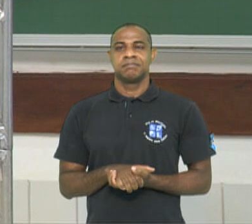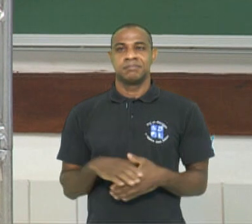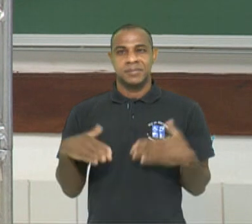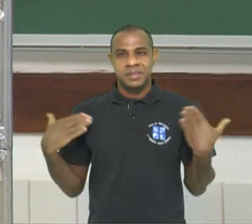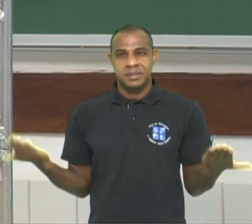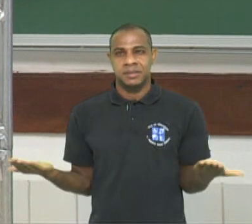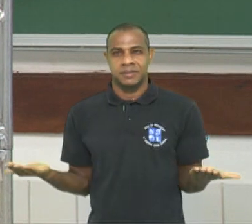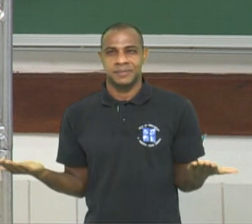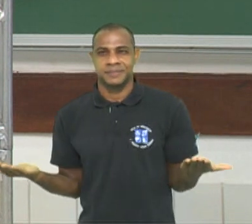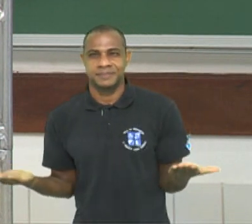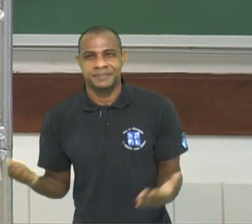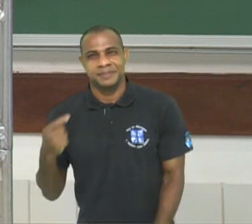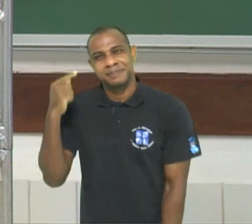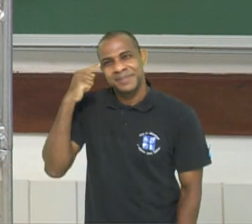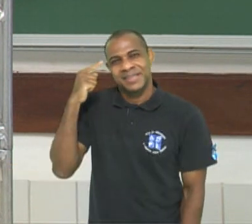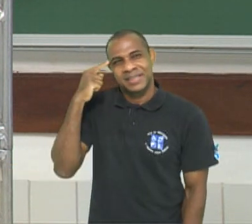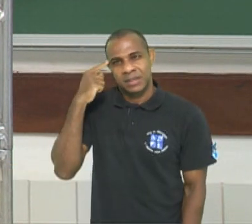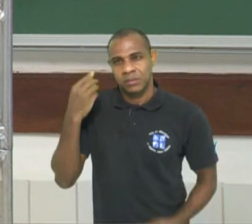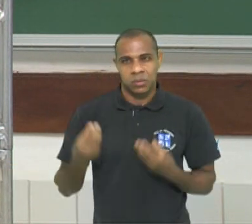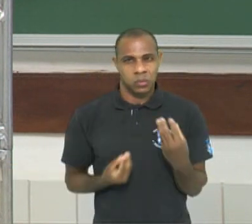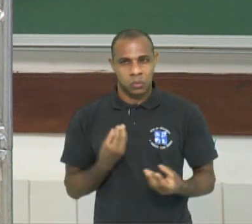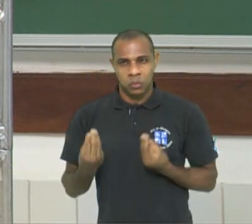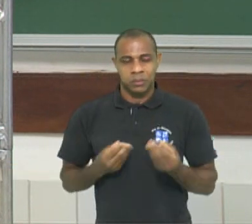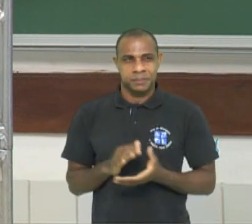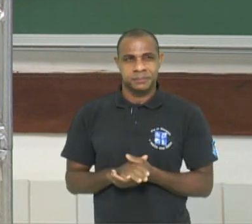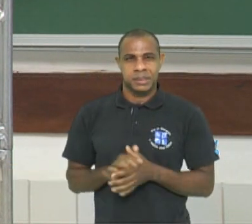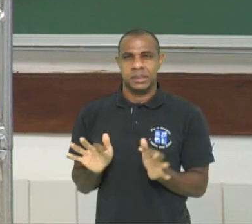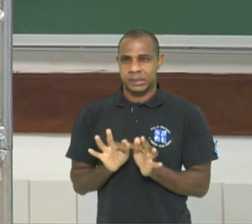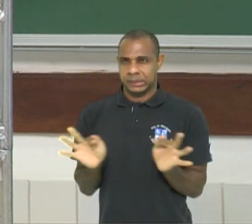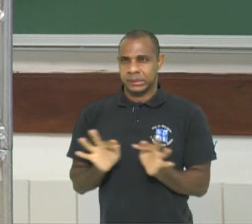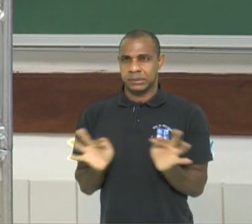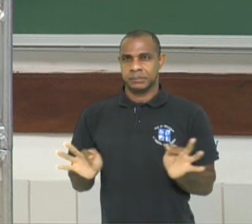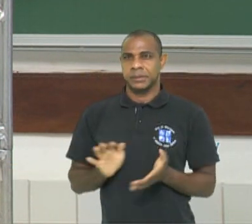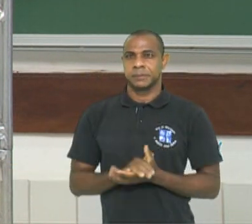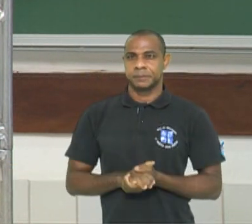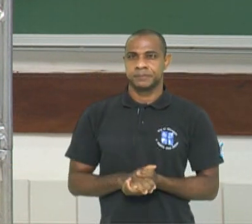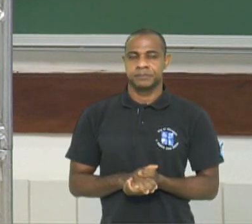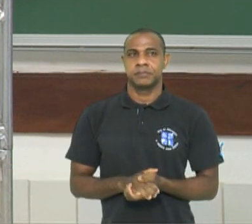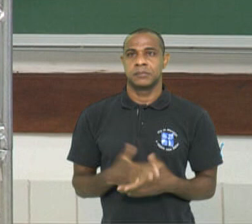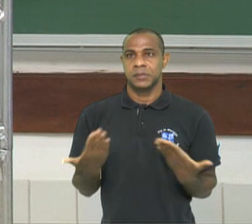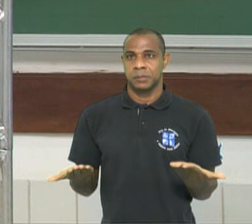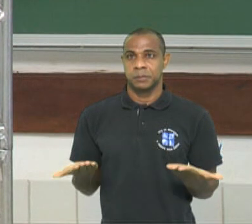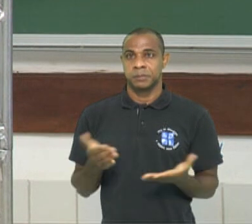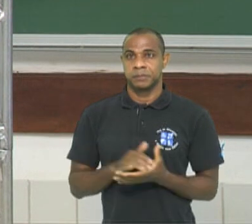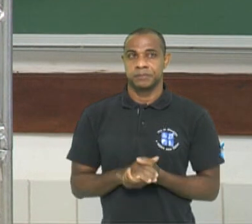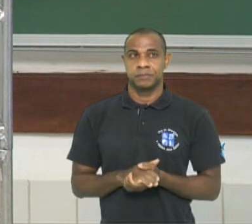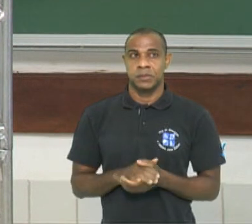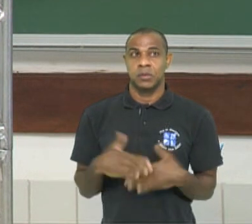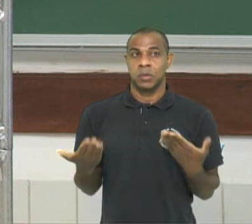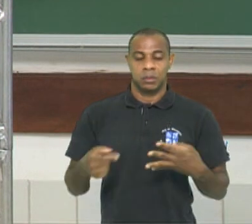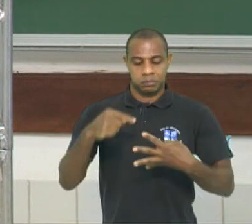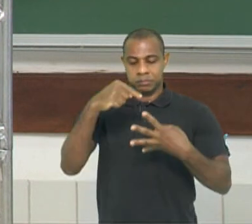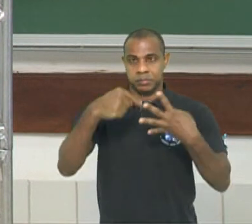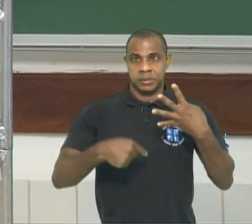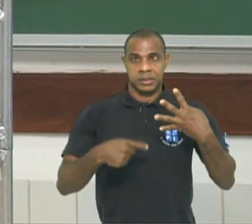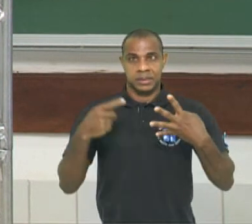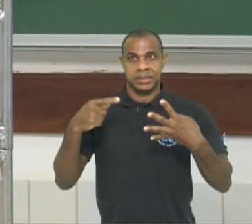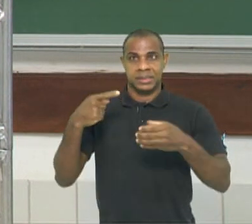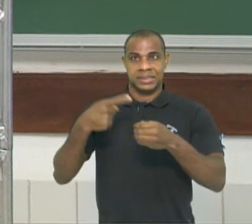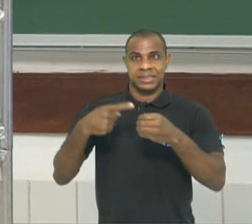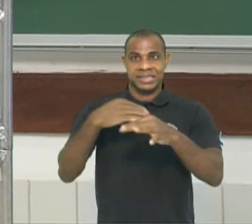E aí, pessoal, pensaram essa questão? Bem simples, não é verdade? Afinal, qual dessas cidades que estão